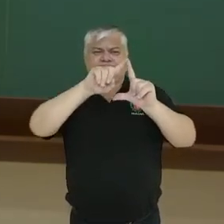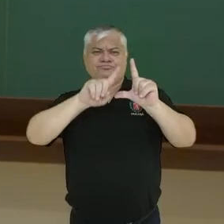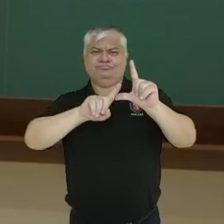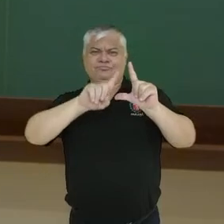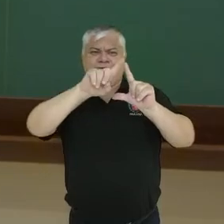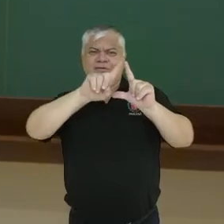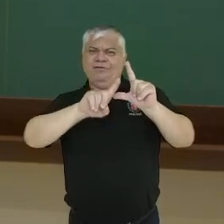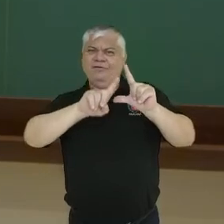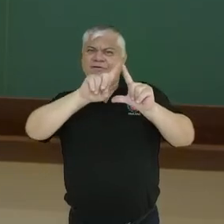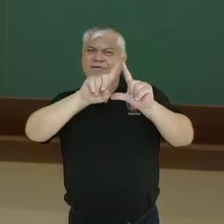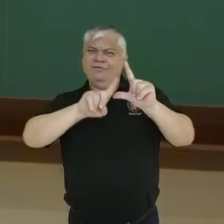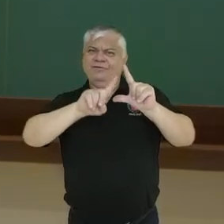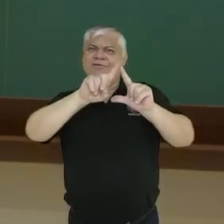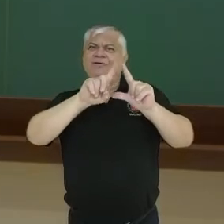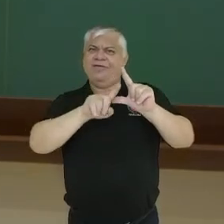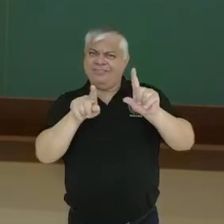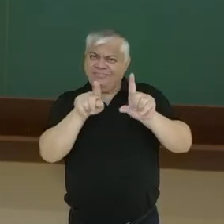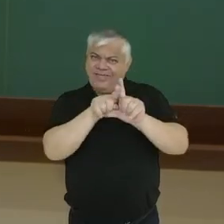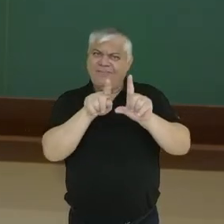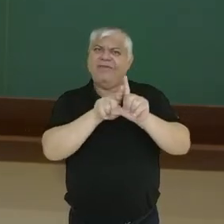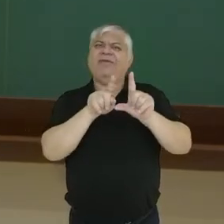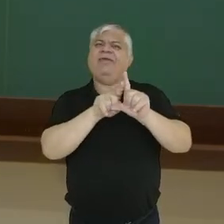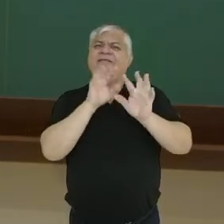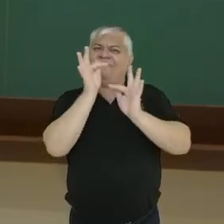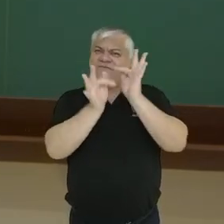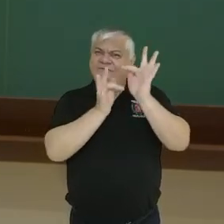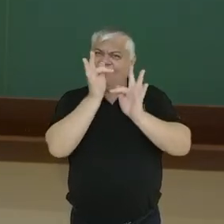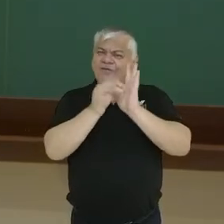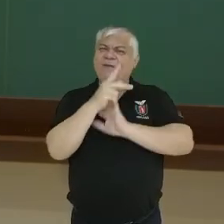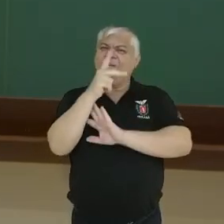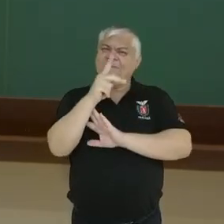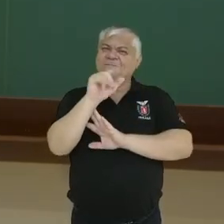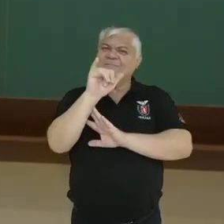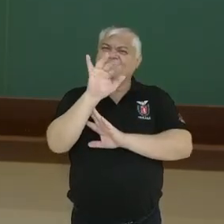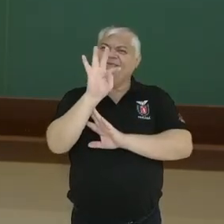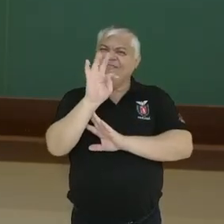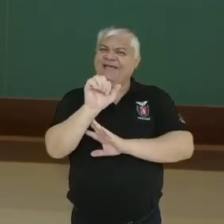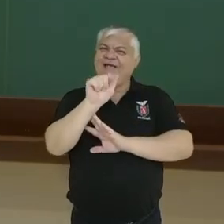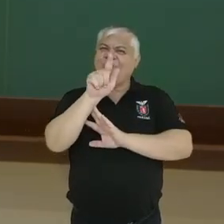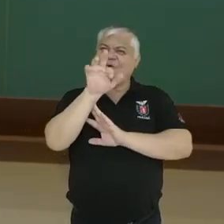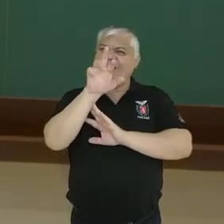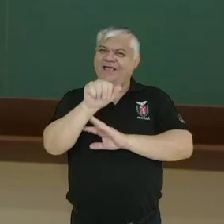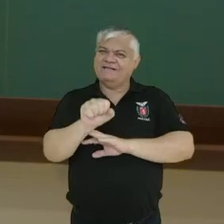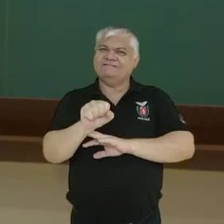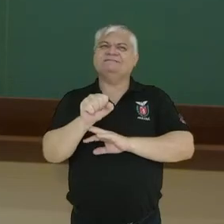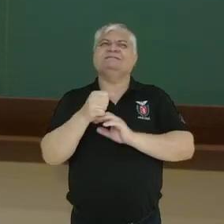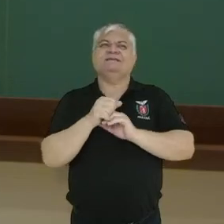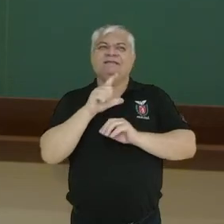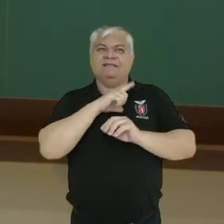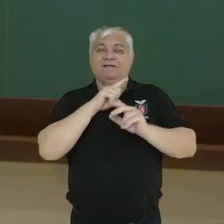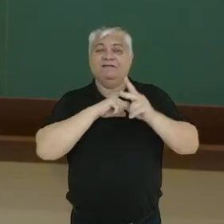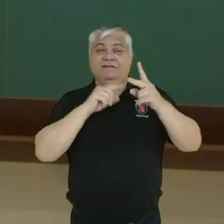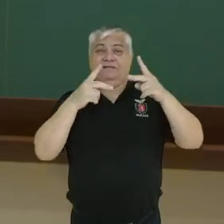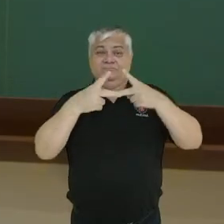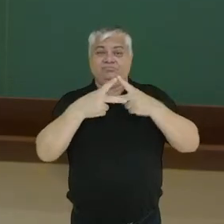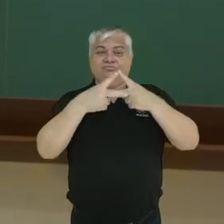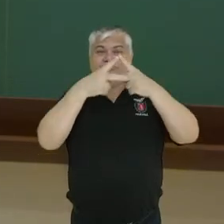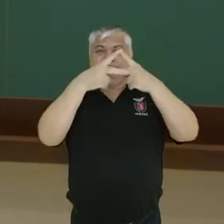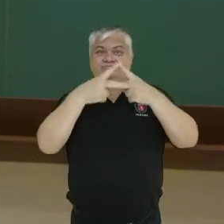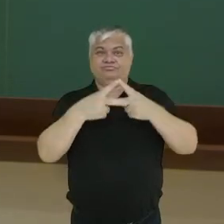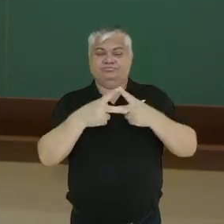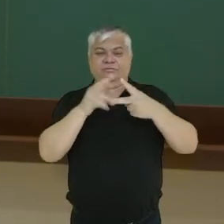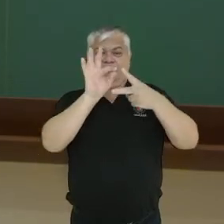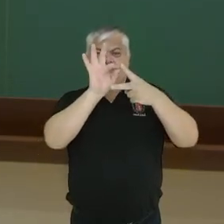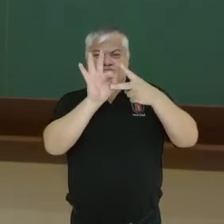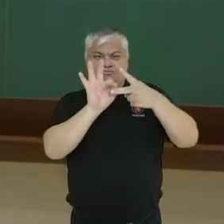o auxílio do teorema de Pitágoras também, quando trabalhamos com volume e com área. Ó, os sólidos, ó, uma pirâmide e eu tenho o triângulo